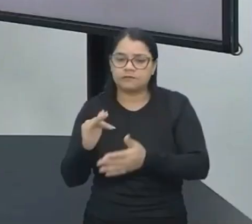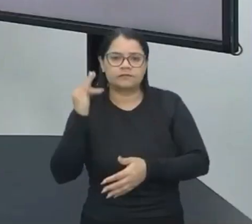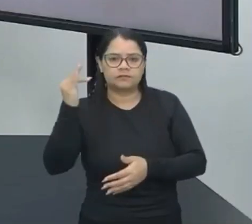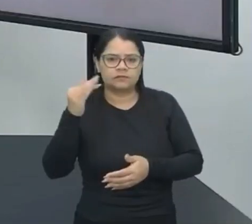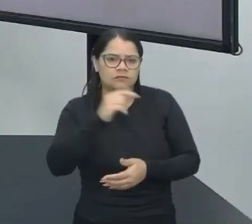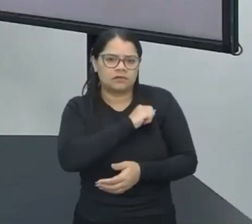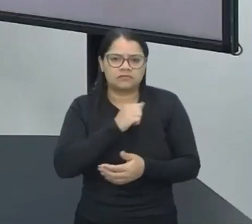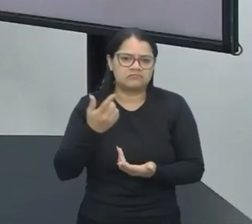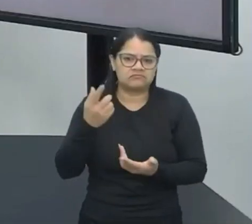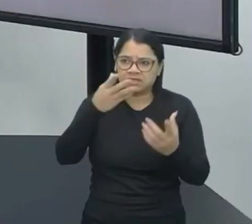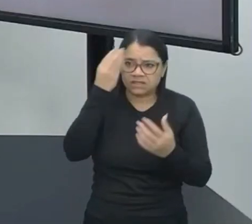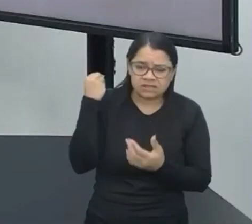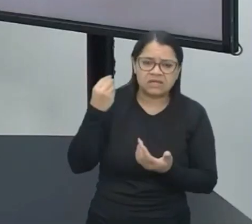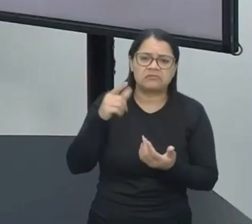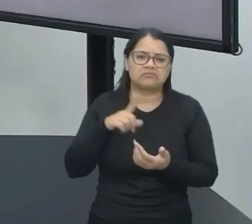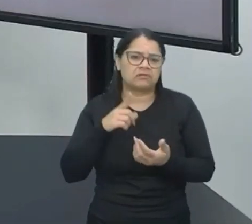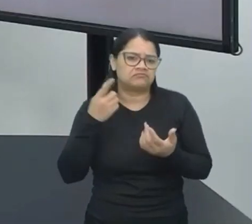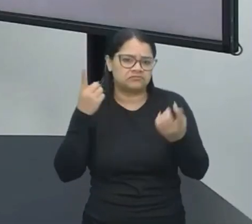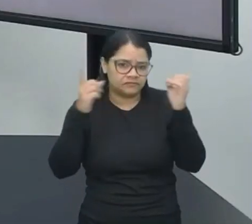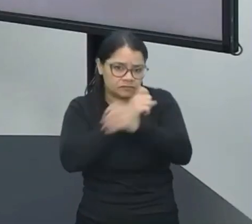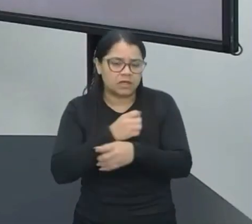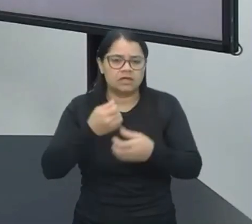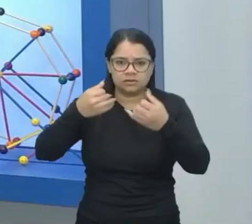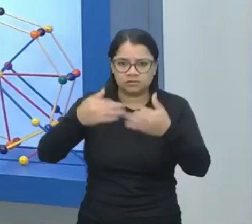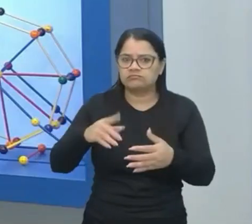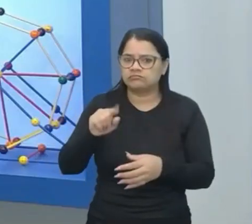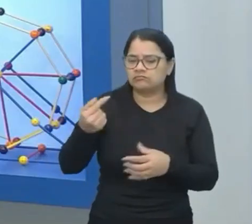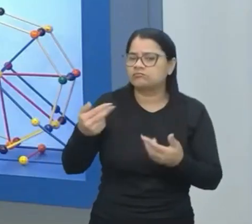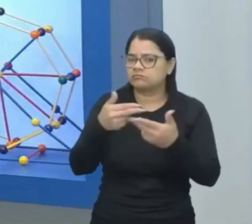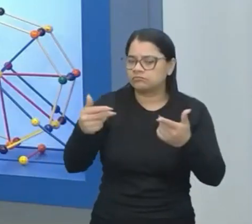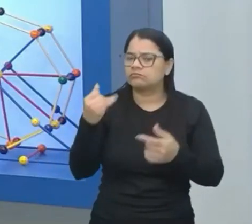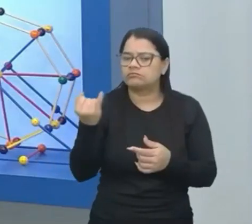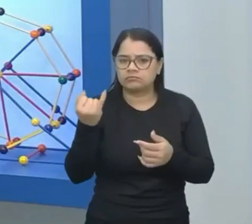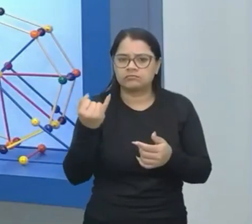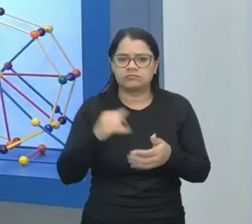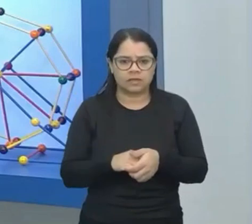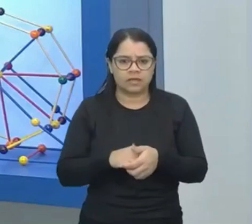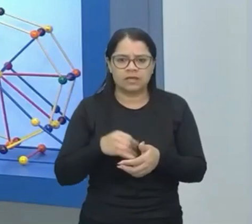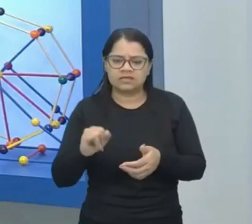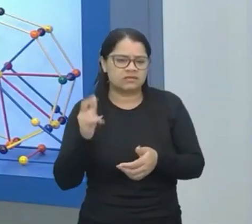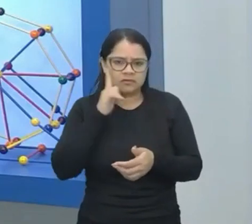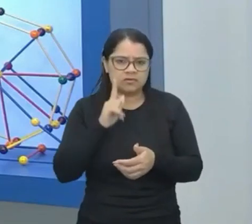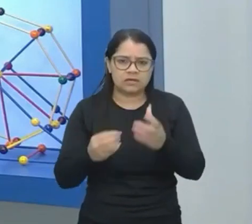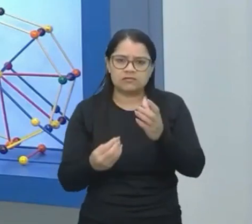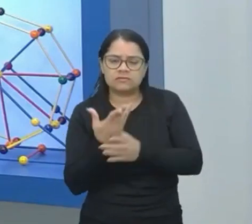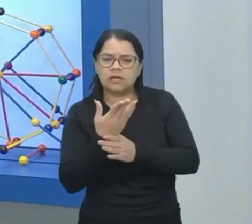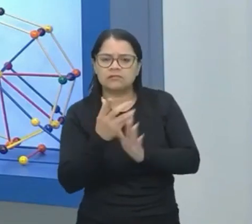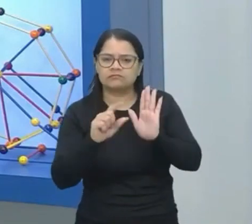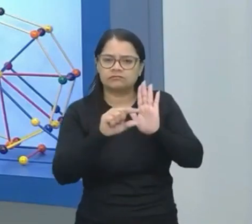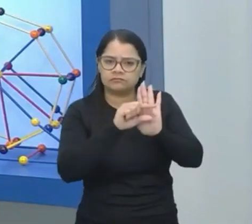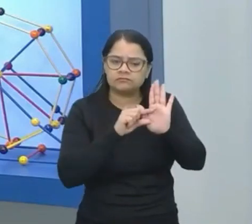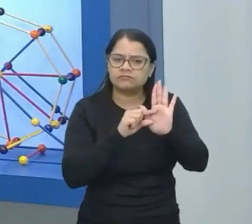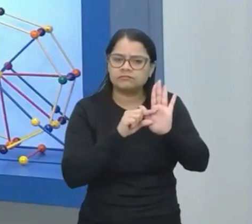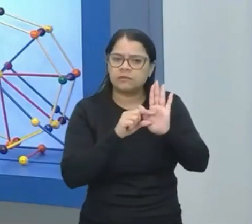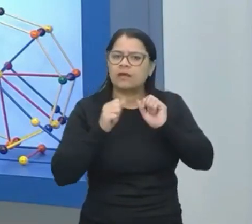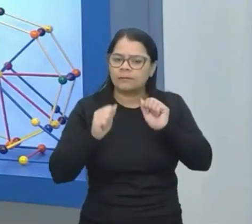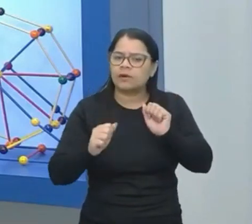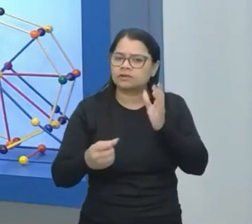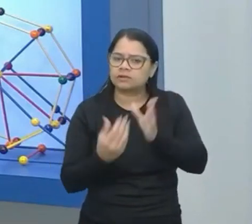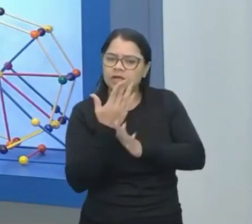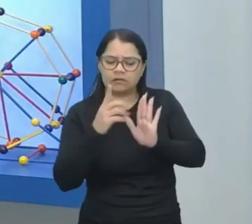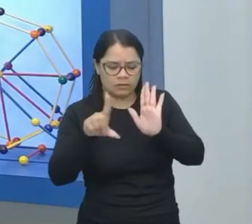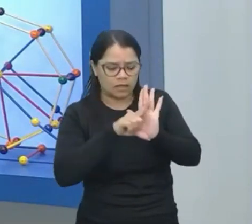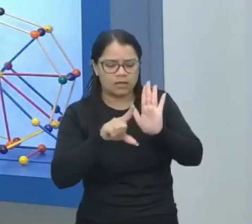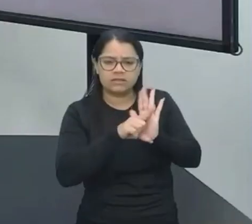esquecido, que tem alguma dificuldade, né? Uma outra coisa importante também a dizer, você pode, se não conseguir gerar essas etiquetas, professor, você pode fazer uma lista com todas